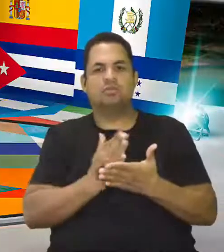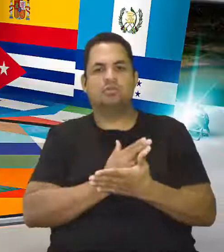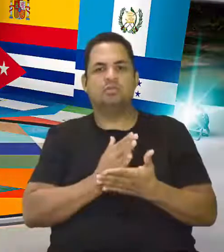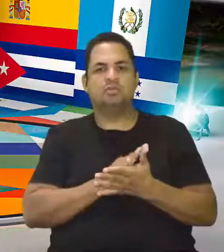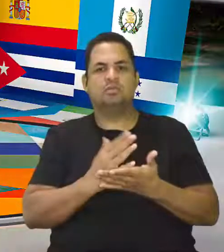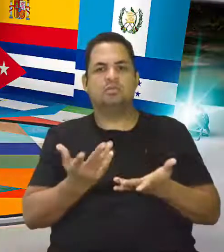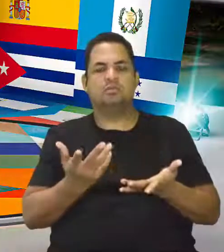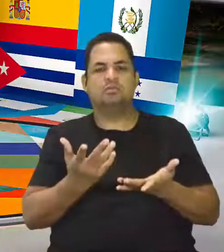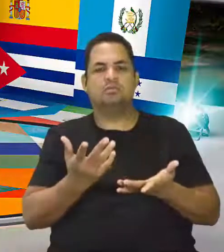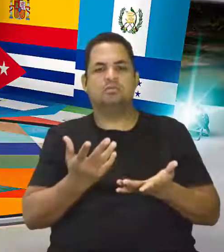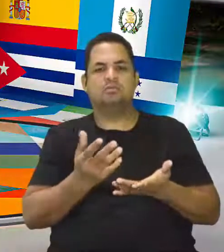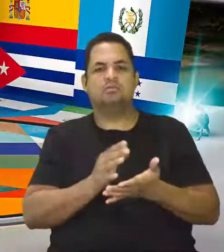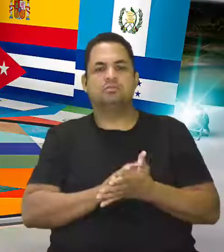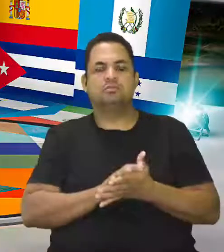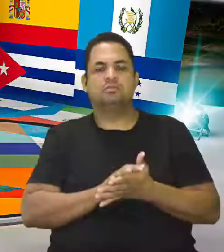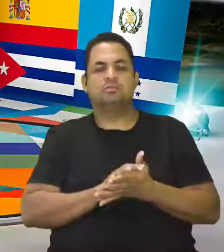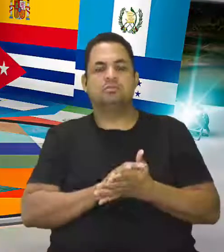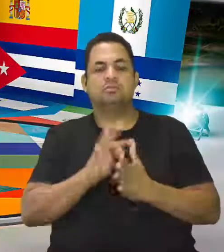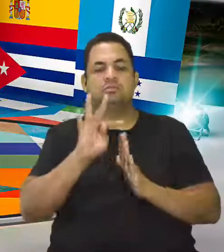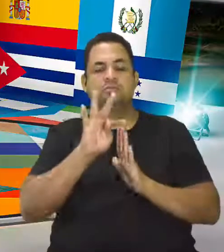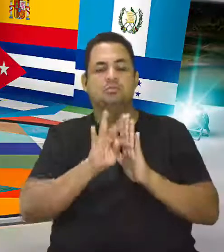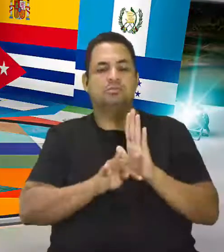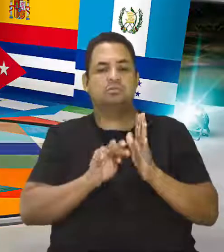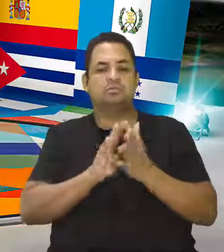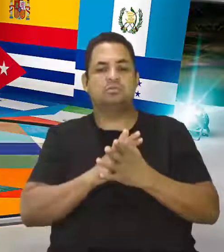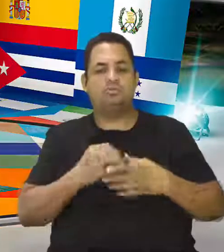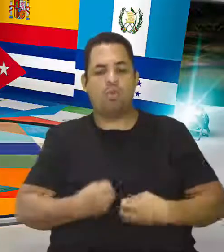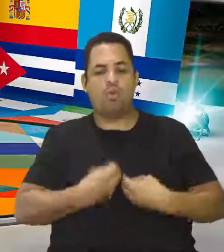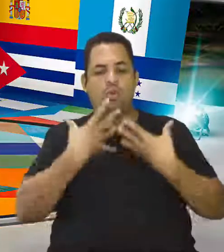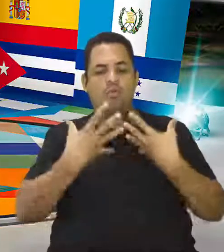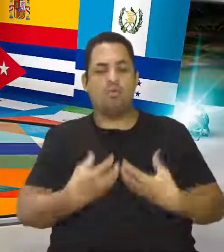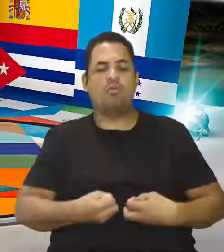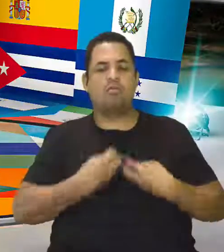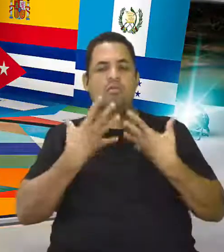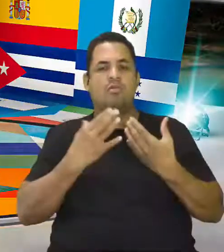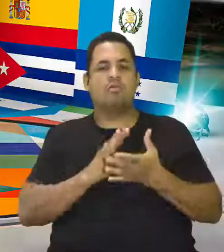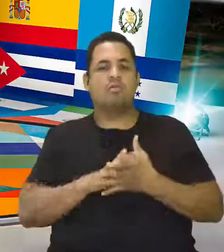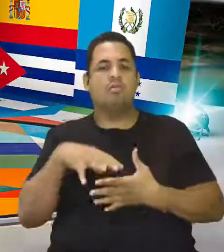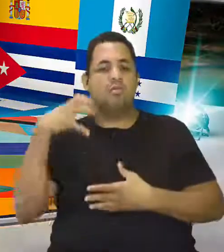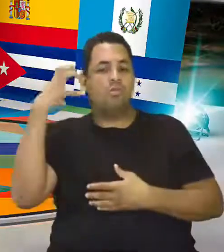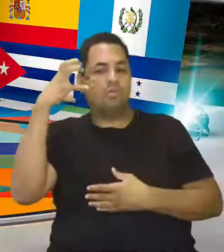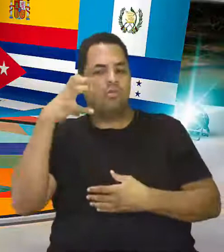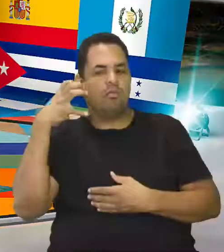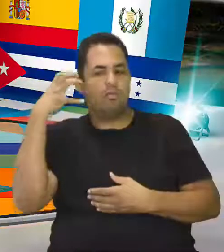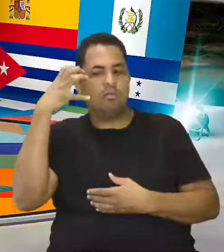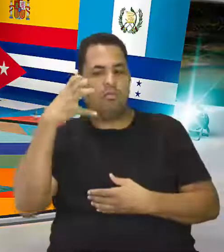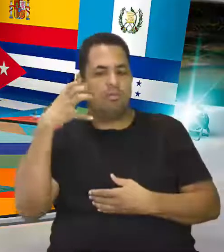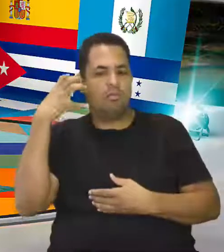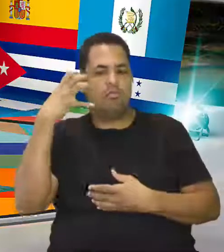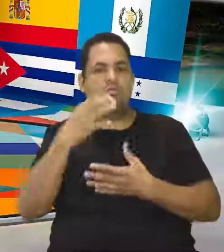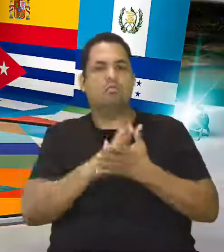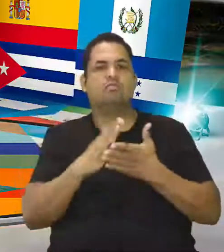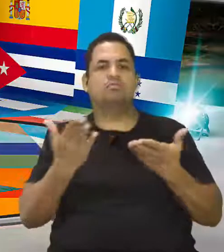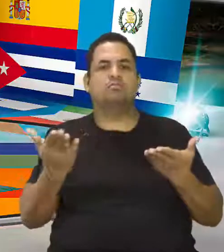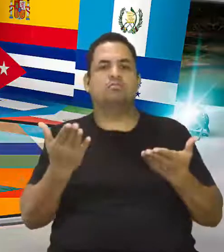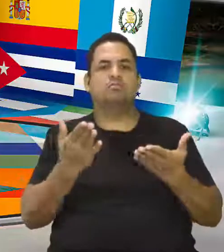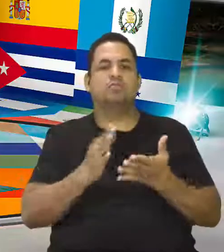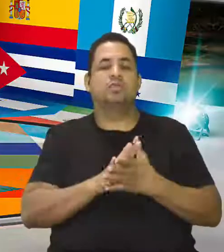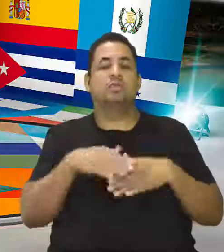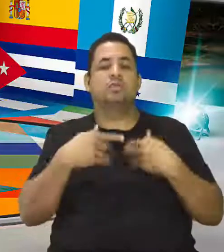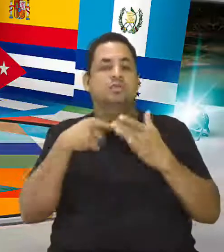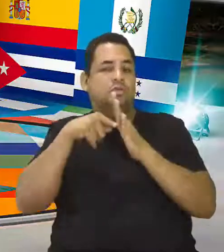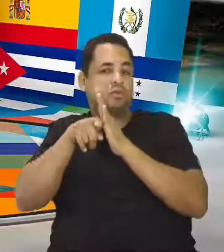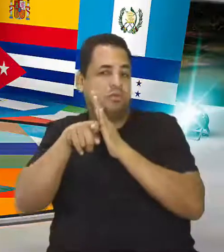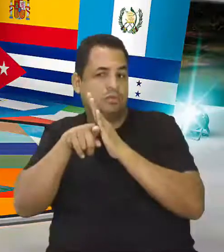Seja realmente num texto literário, uma poesia, um poema, uma música. E quando vocês forem